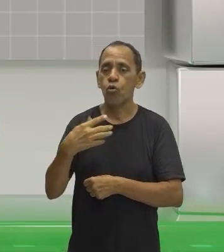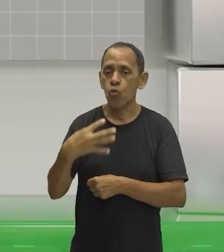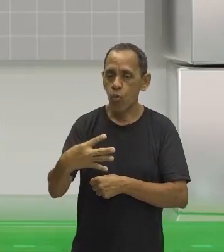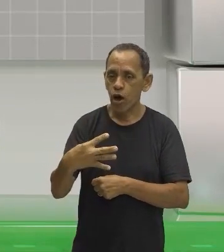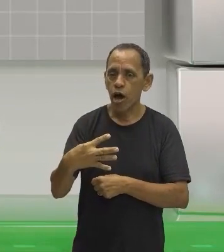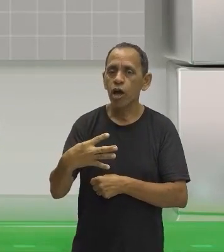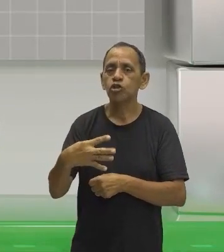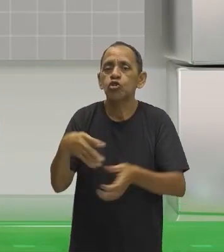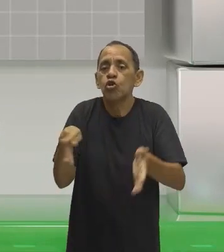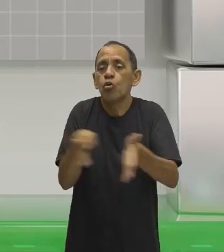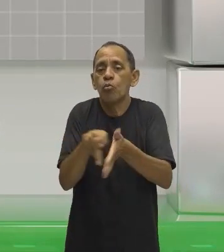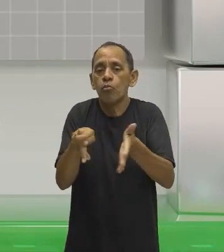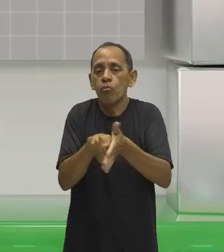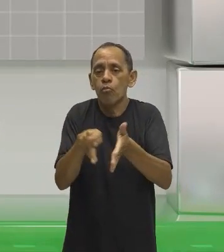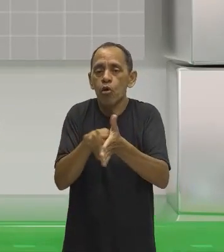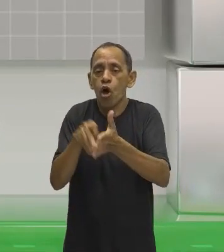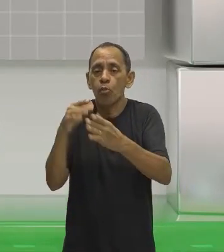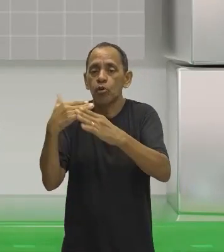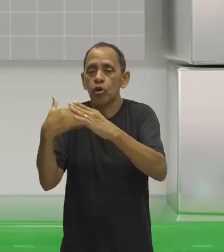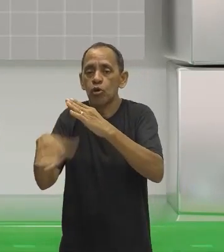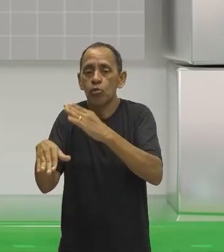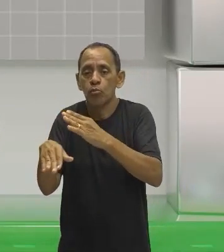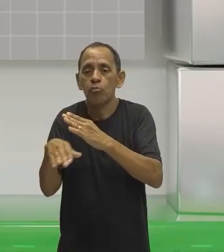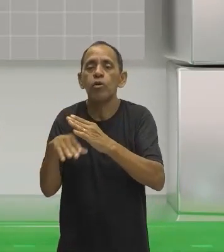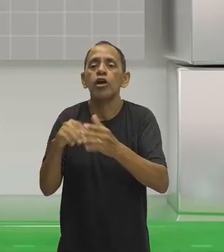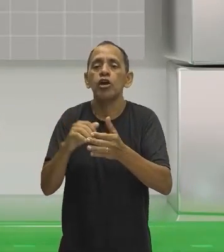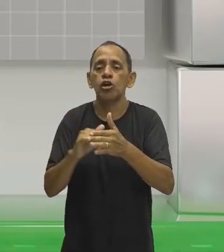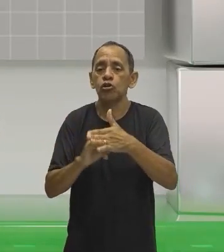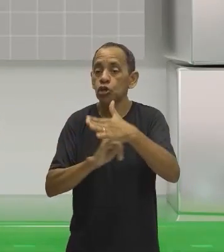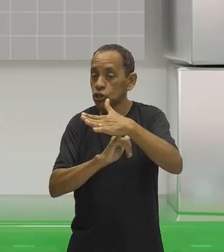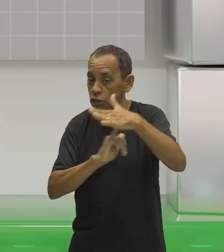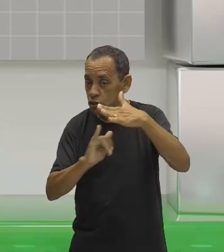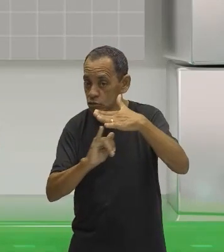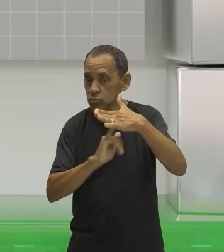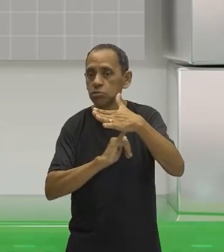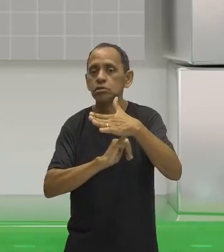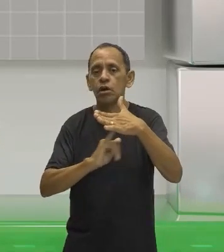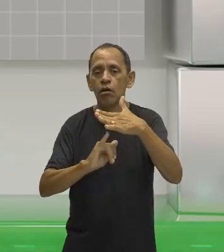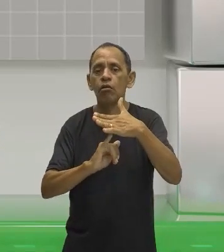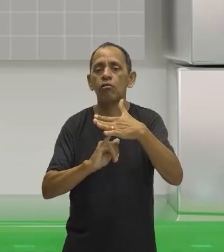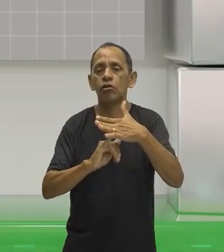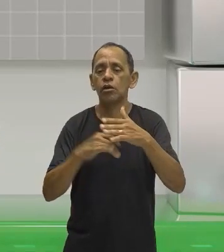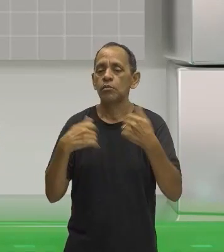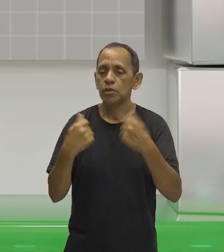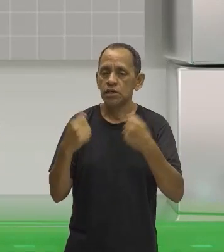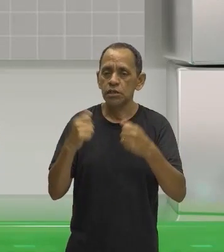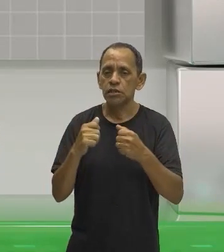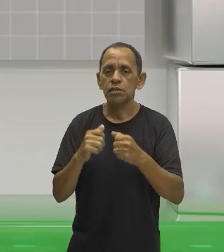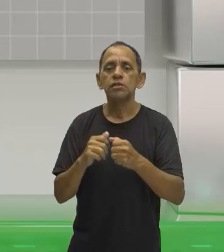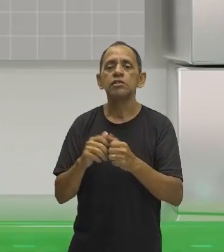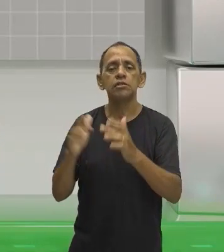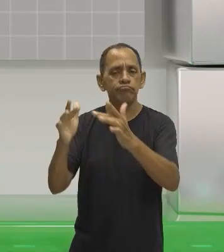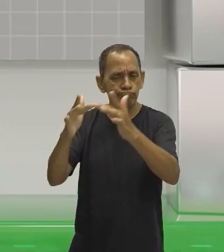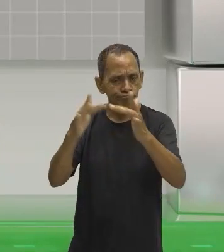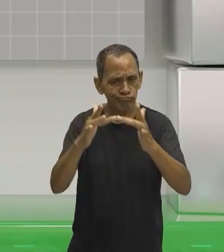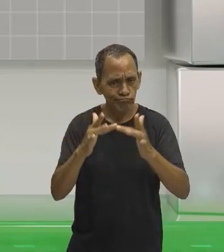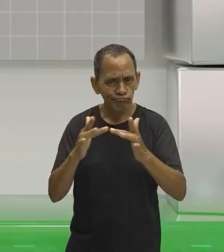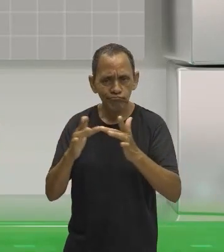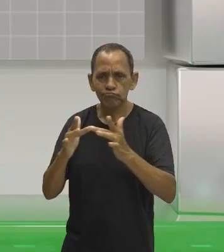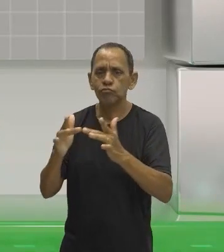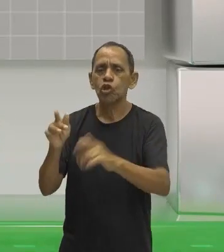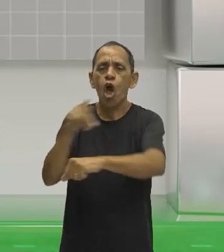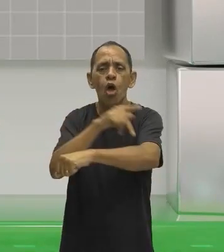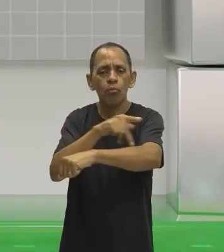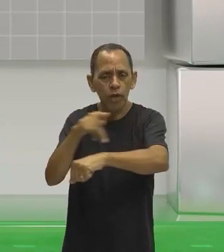você não esteja conseguindo acessar esse e-mail, você tem que entrar em contato com o pedagogo da série. Nós estaremos logados